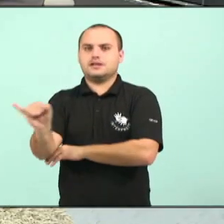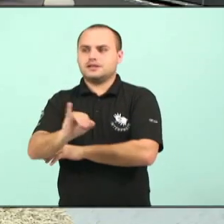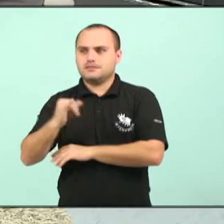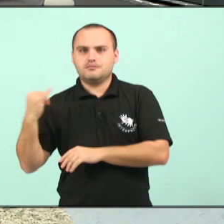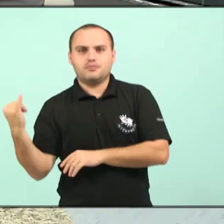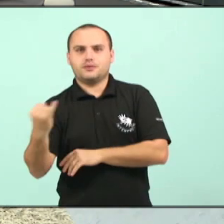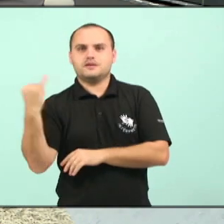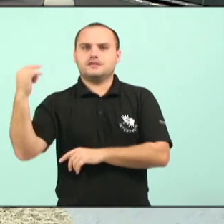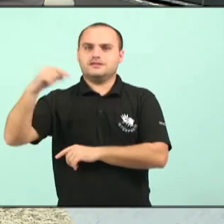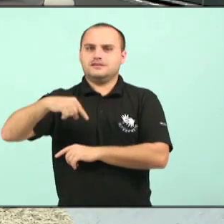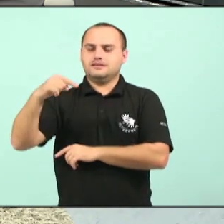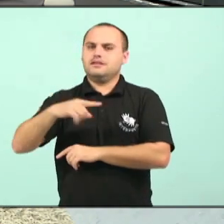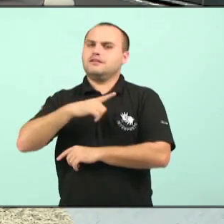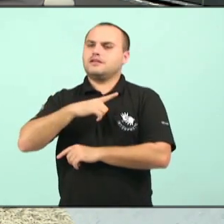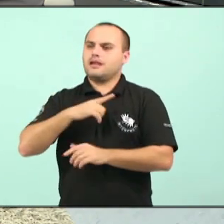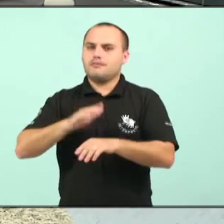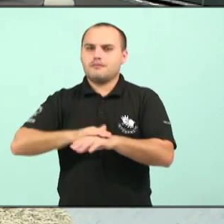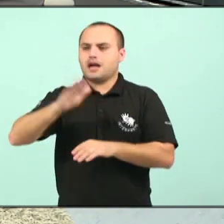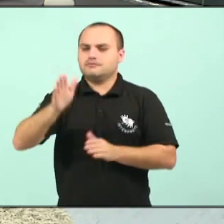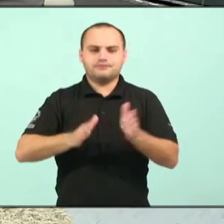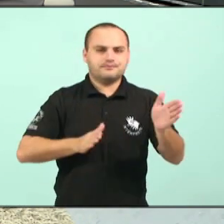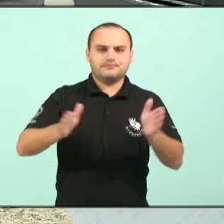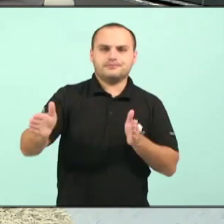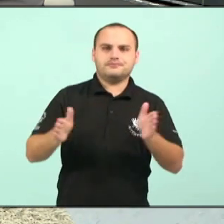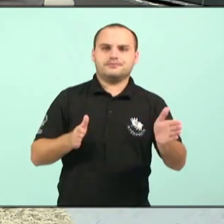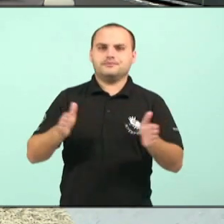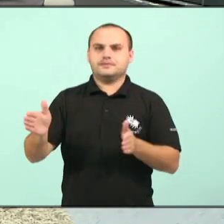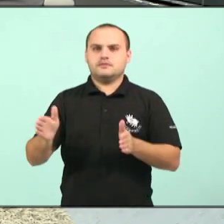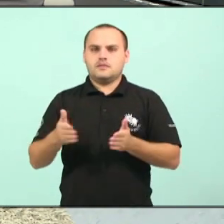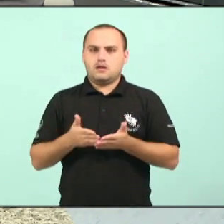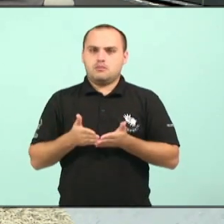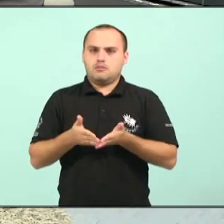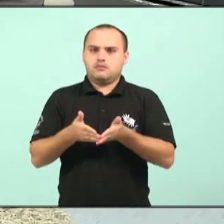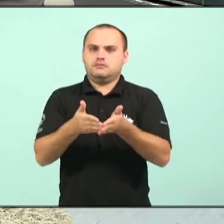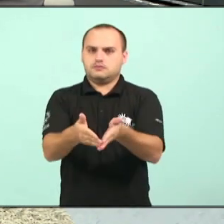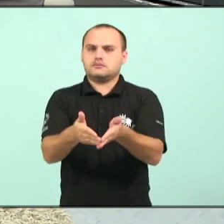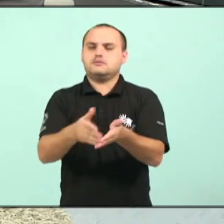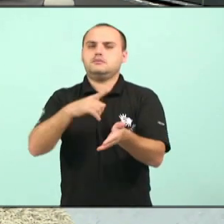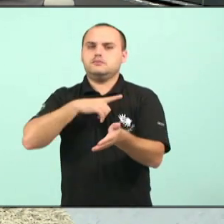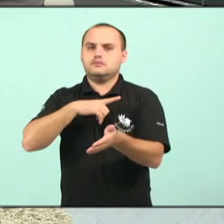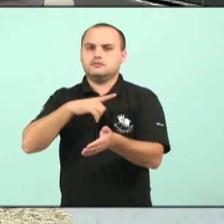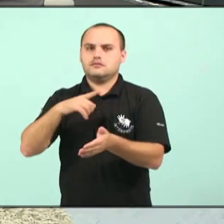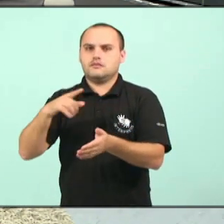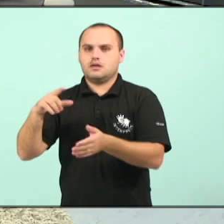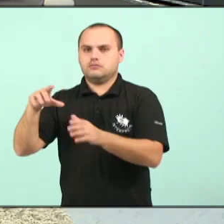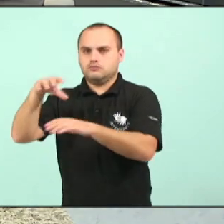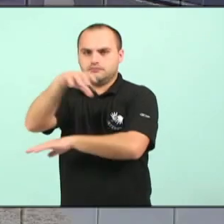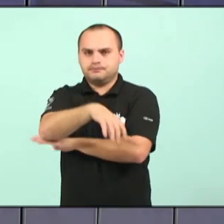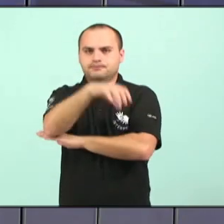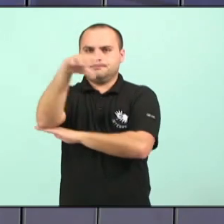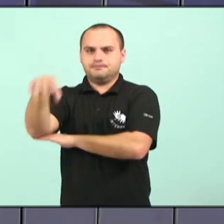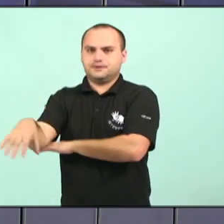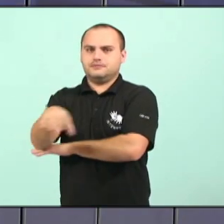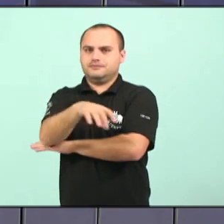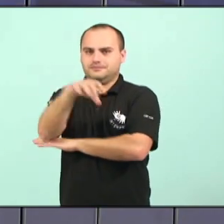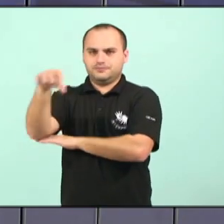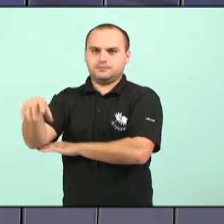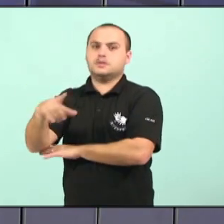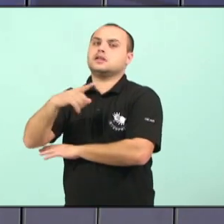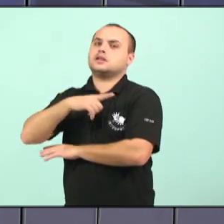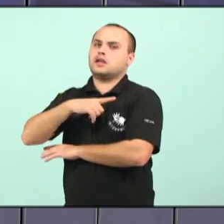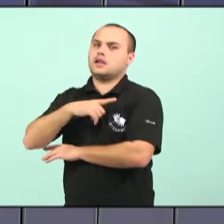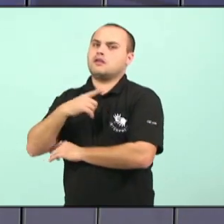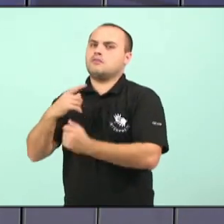nós, dá uma alternativa, né? Nós que somos um porto praticamente movimentador de carga containerizada, então deu uma alternativa para a